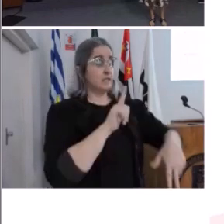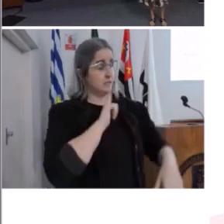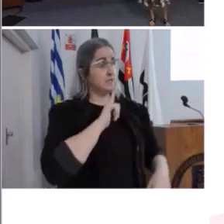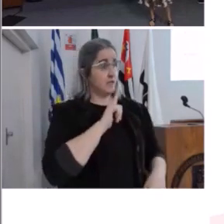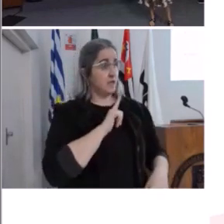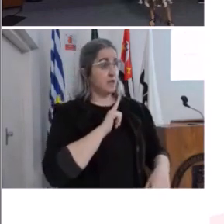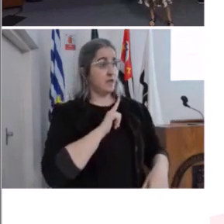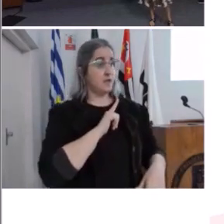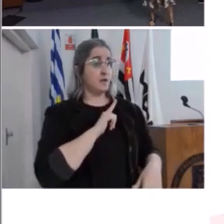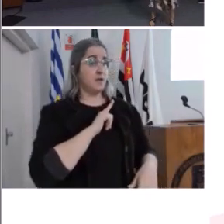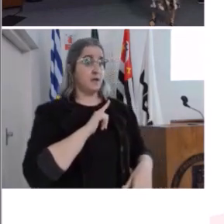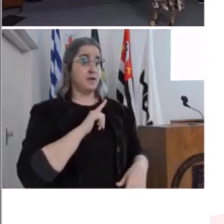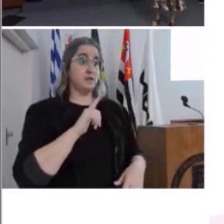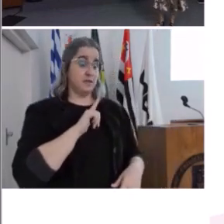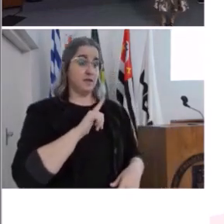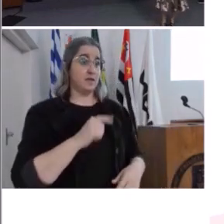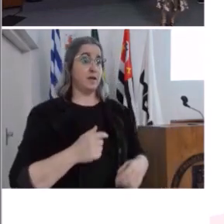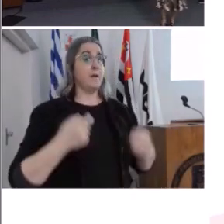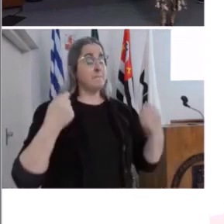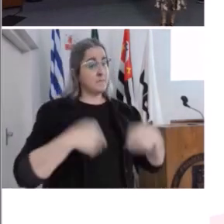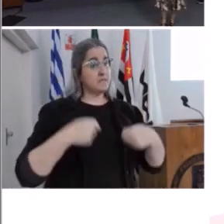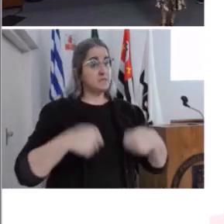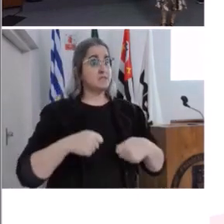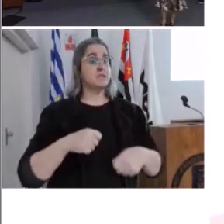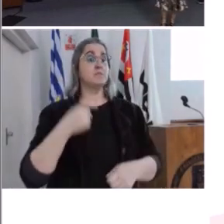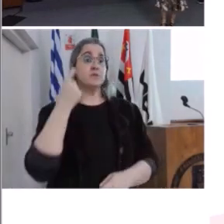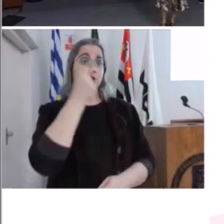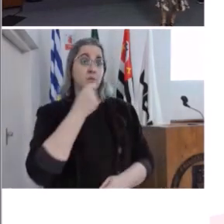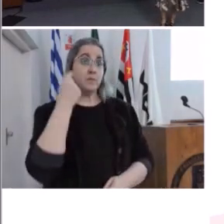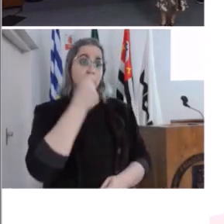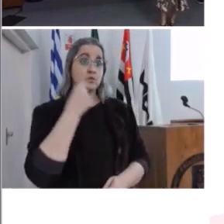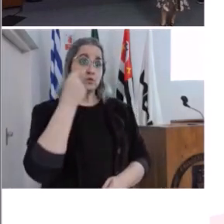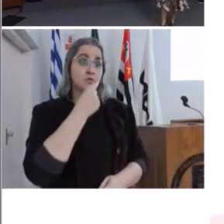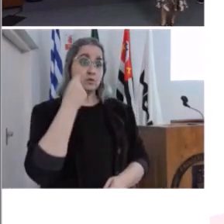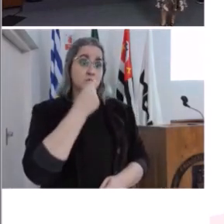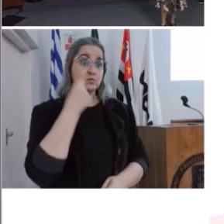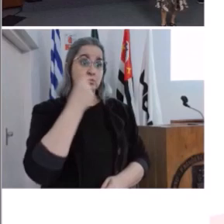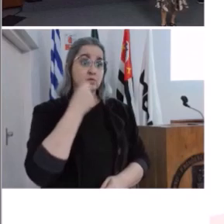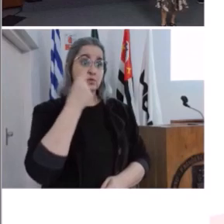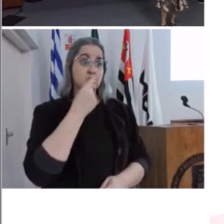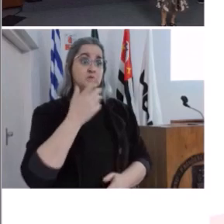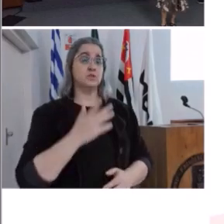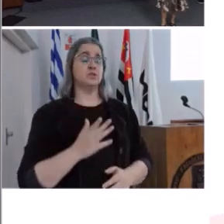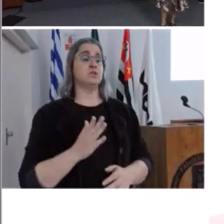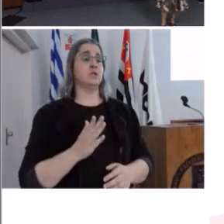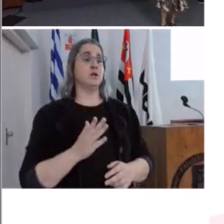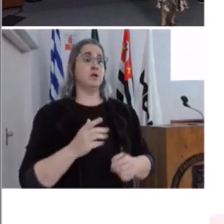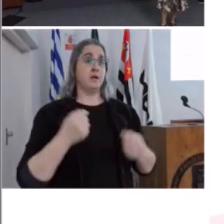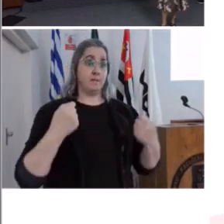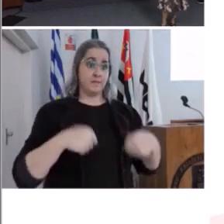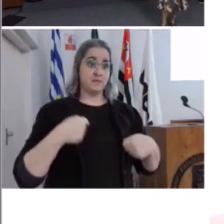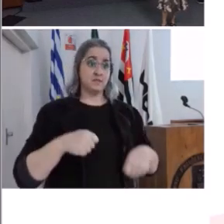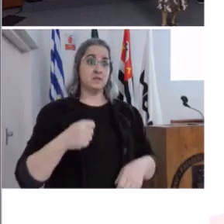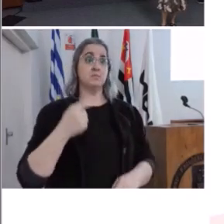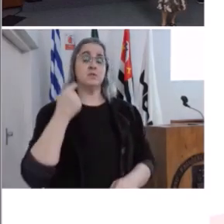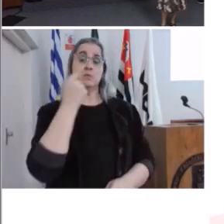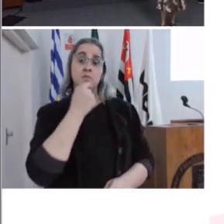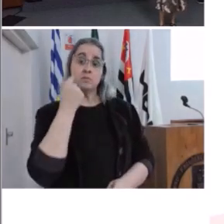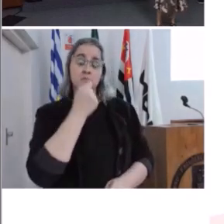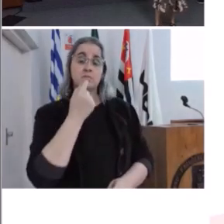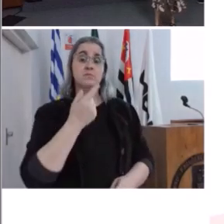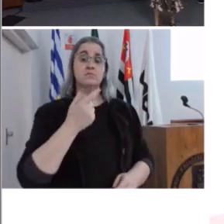paliativa. Teremos que ter uma odontologia paliativa também, tá? Tudo para